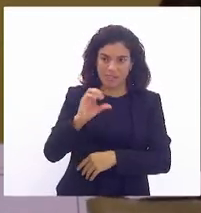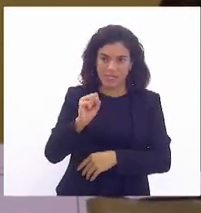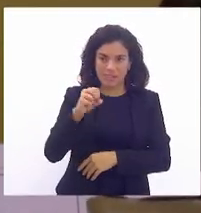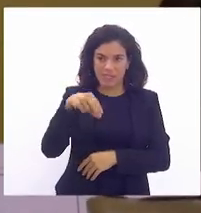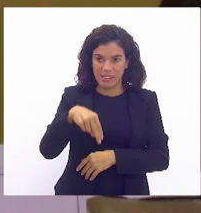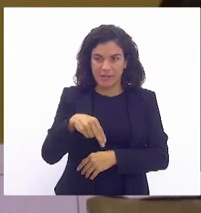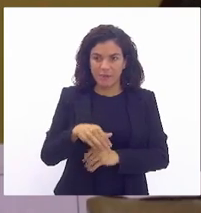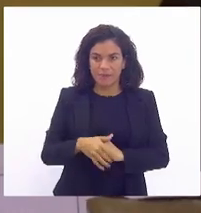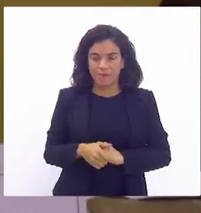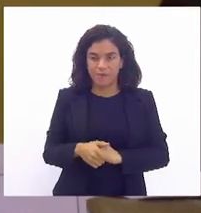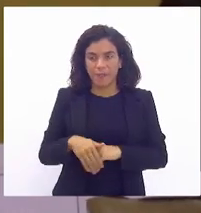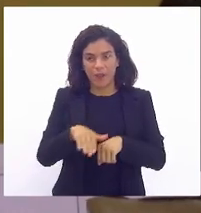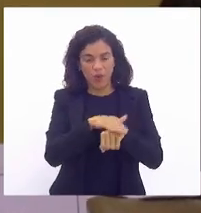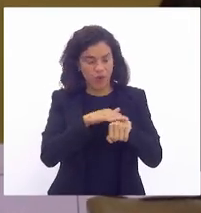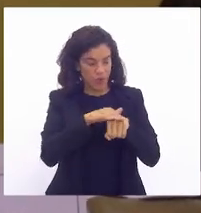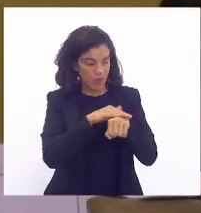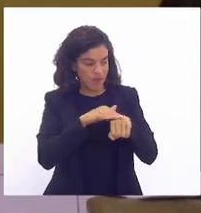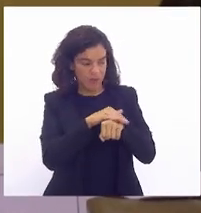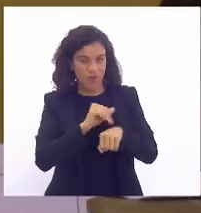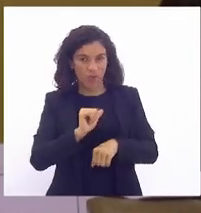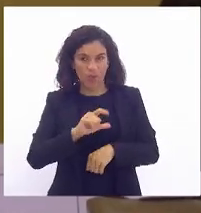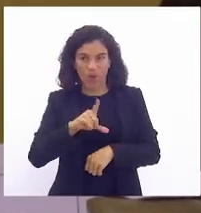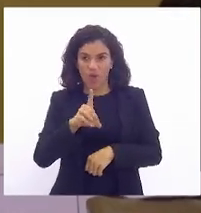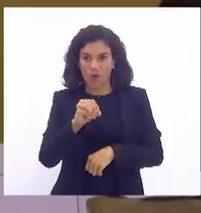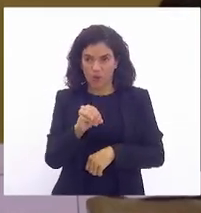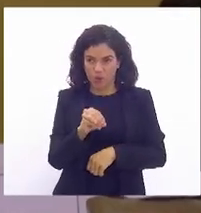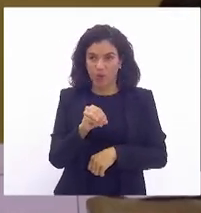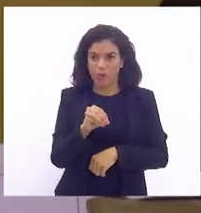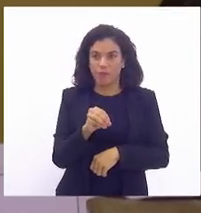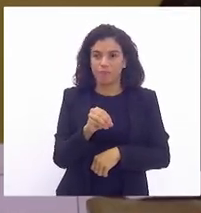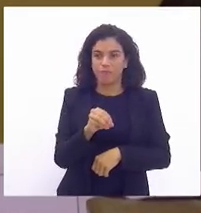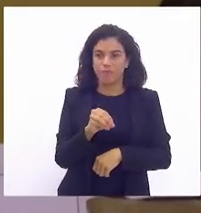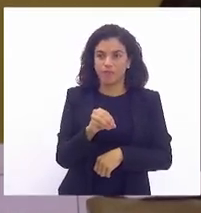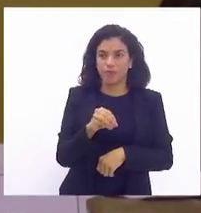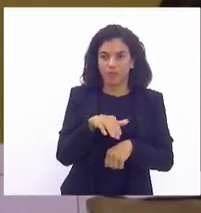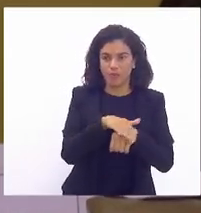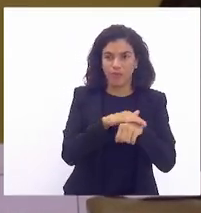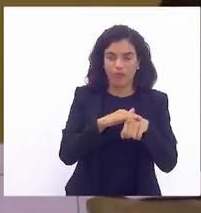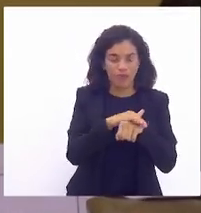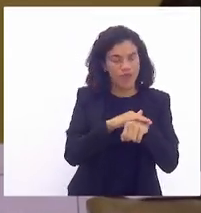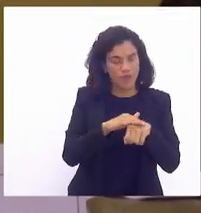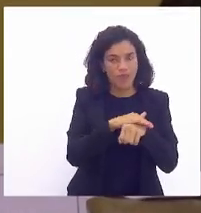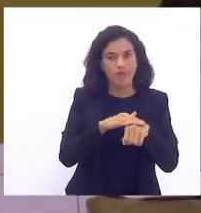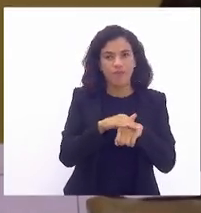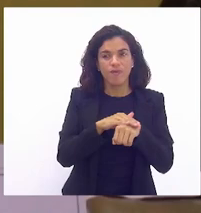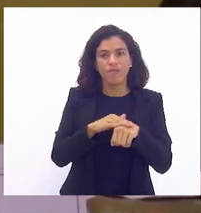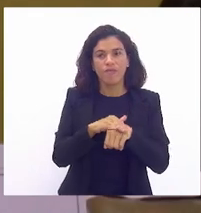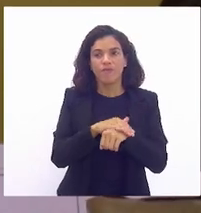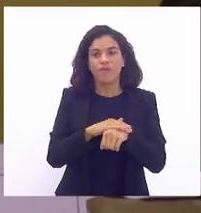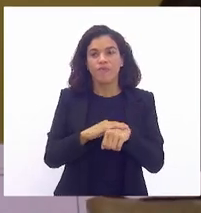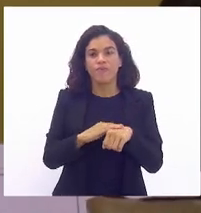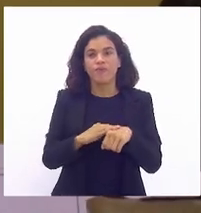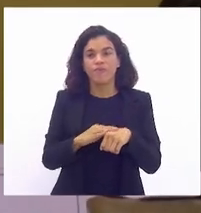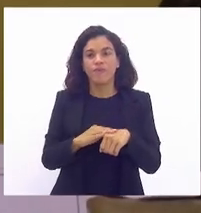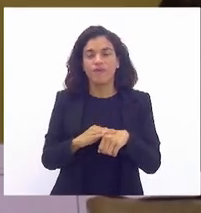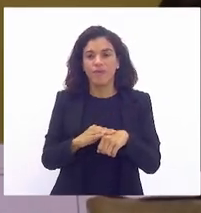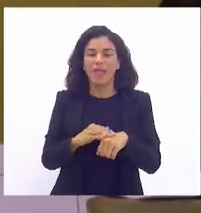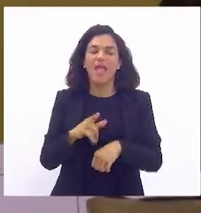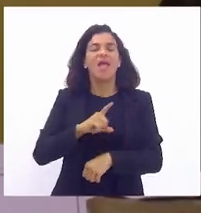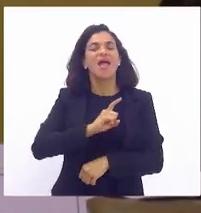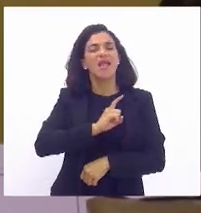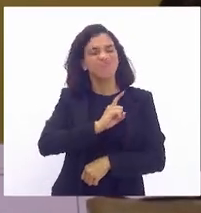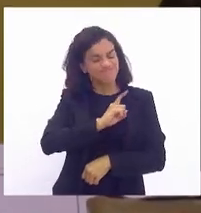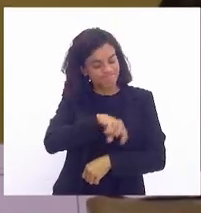falei com o doutor Aldo antes de começar essa audiência, deputado Jari, que era uma